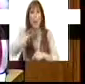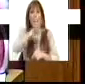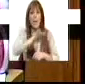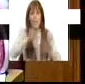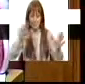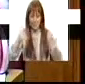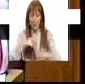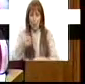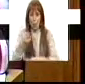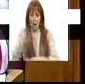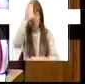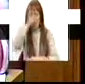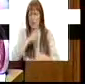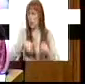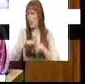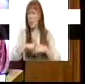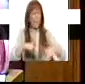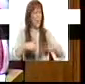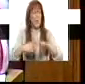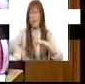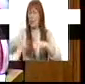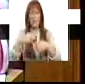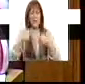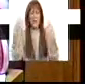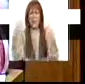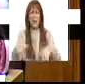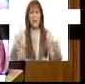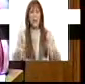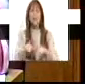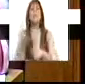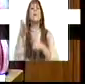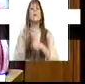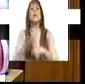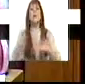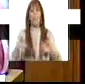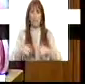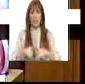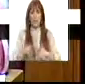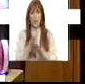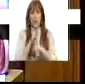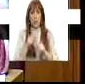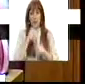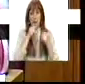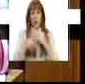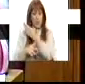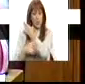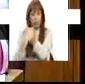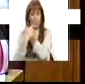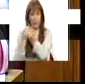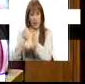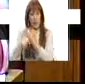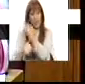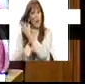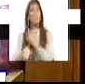ambiental. E o anterior Governo deu passos larguíssimos nessa matéria, designadamente no setor da água, como já aqui foi